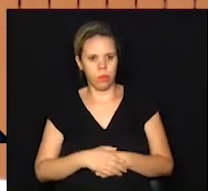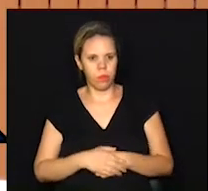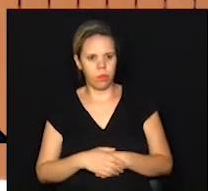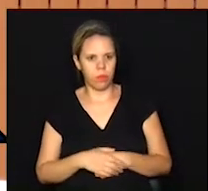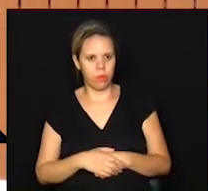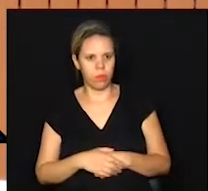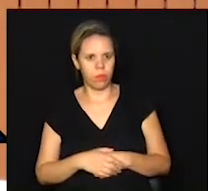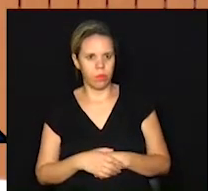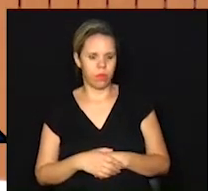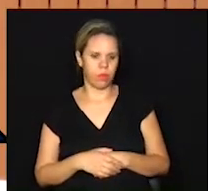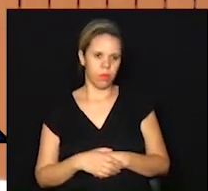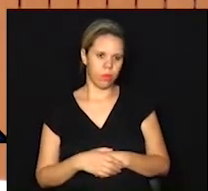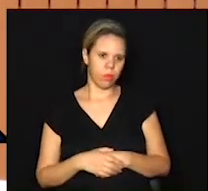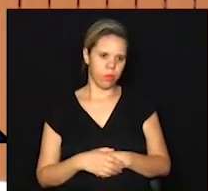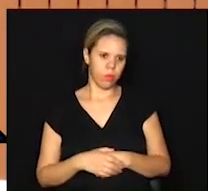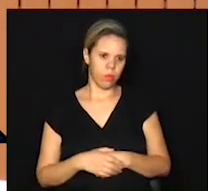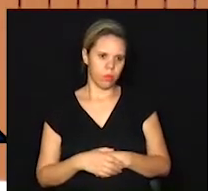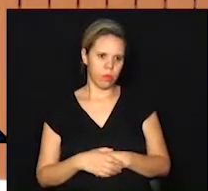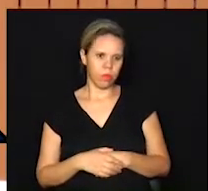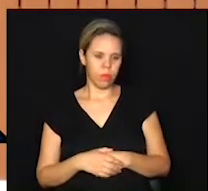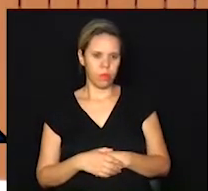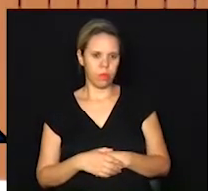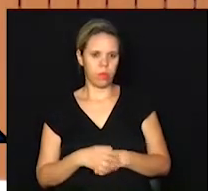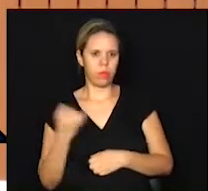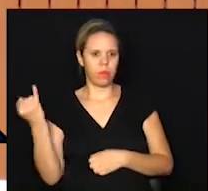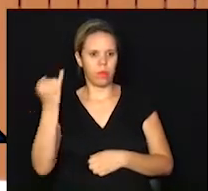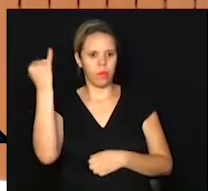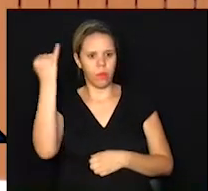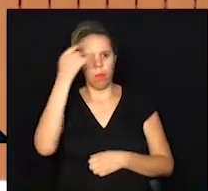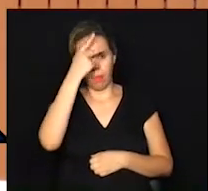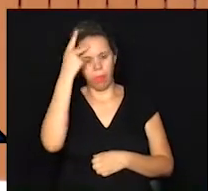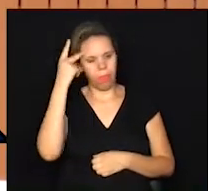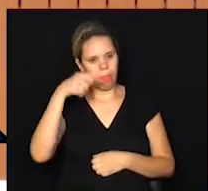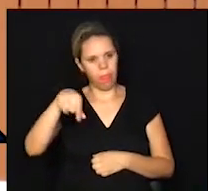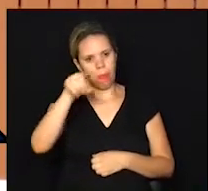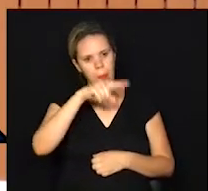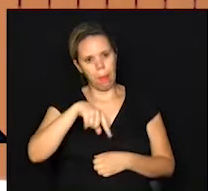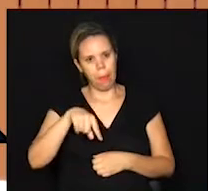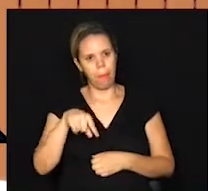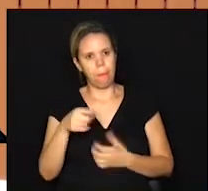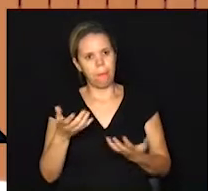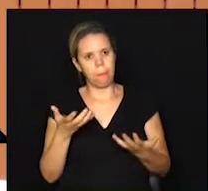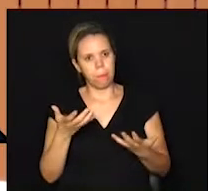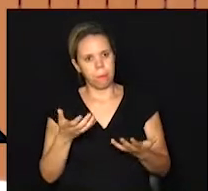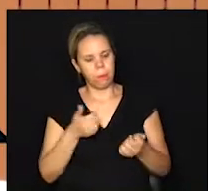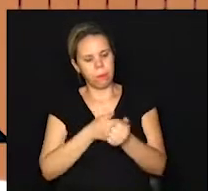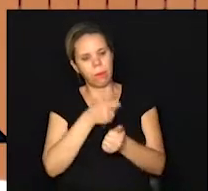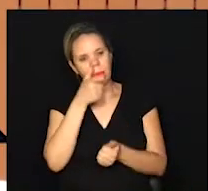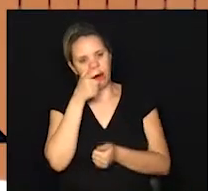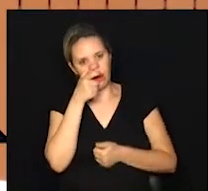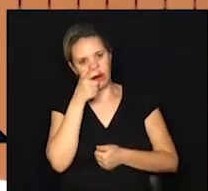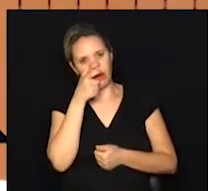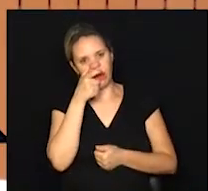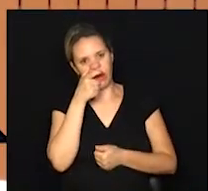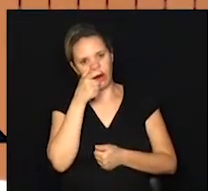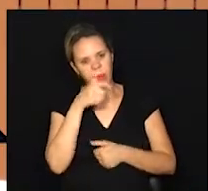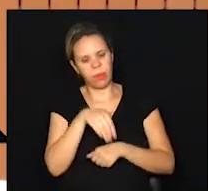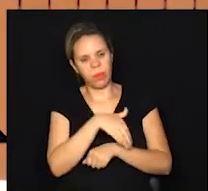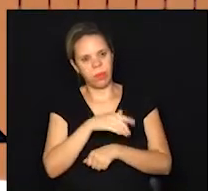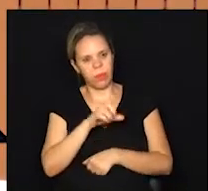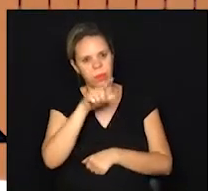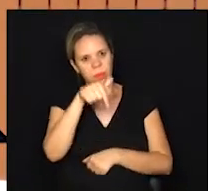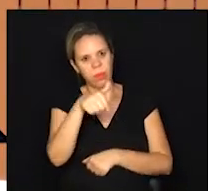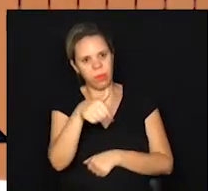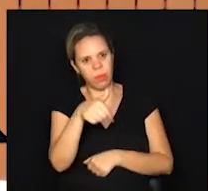978293776. Então, é importante que aqueles que quiserem e puderem acompanhar, está aqui o endereço, depois a